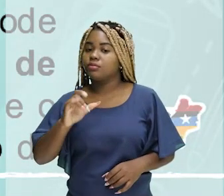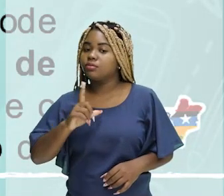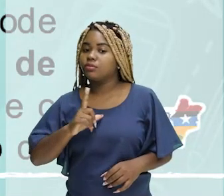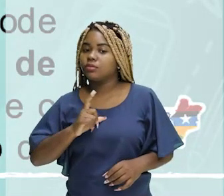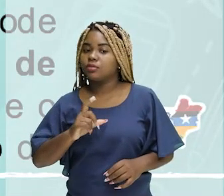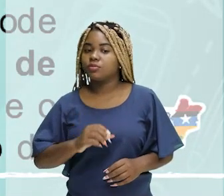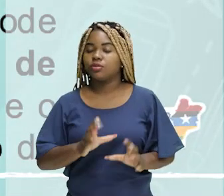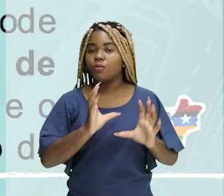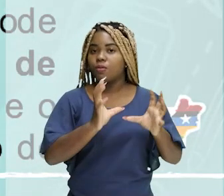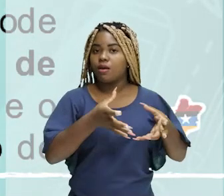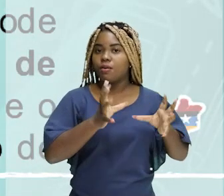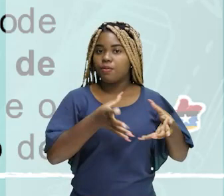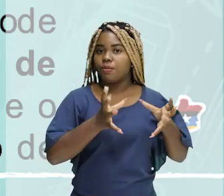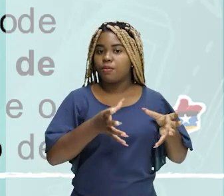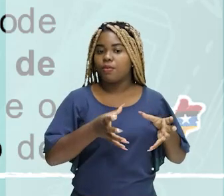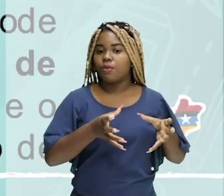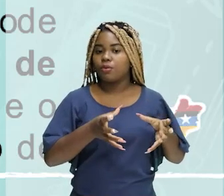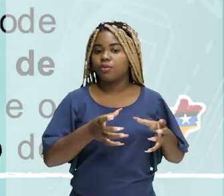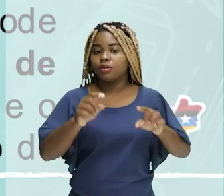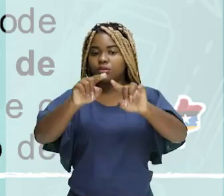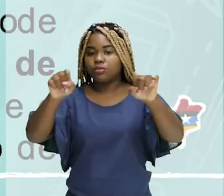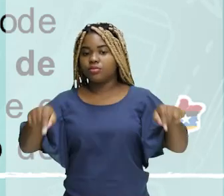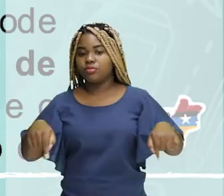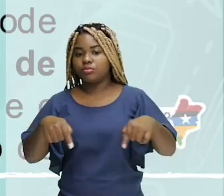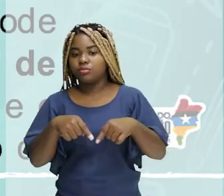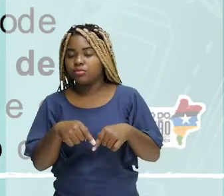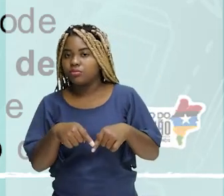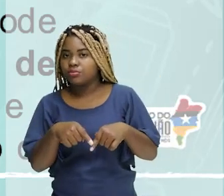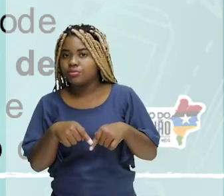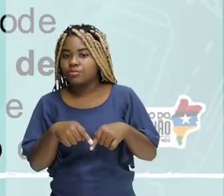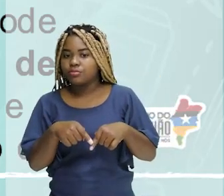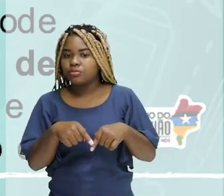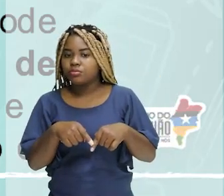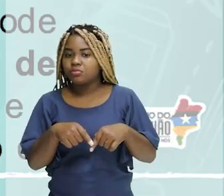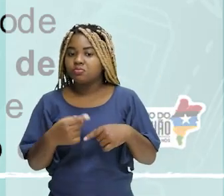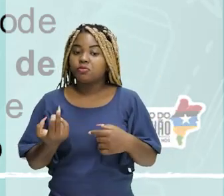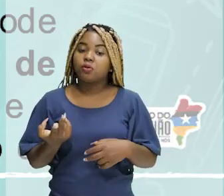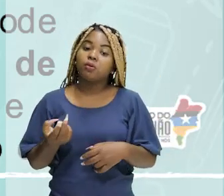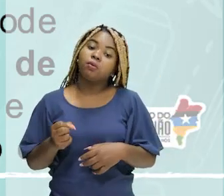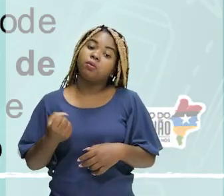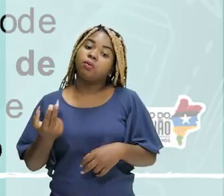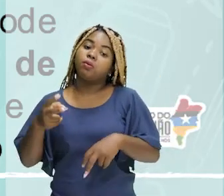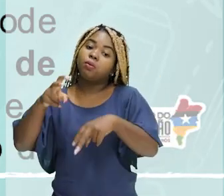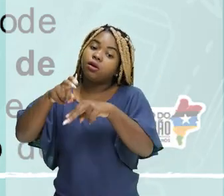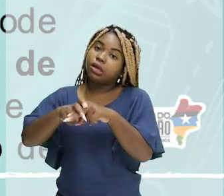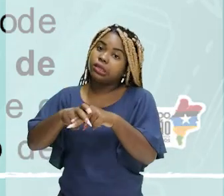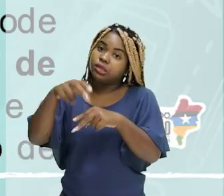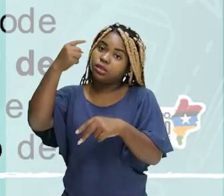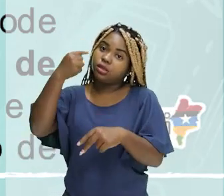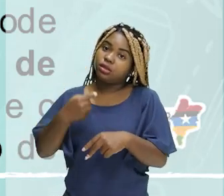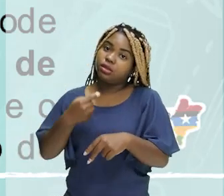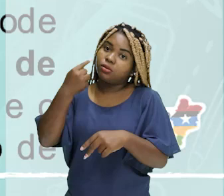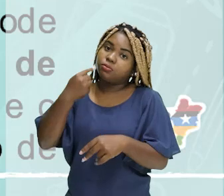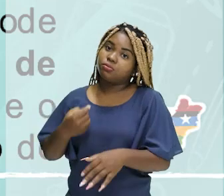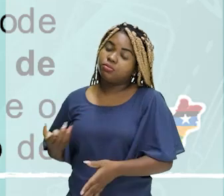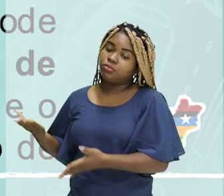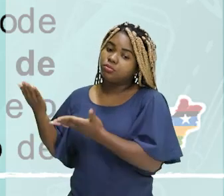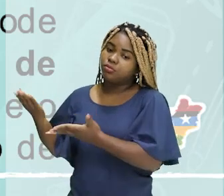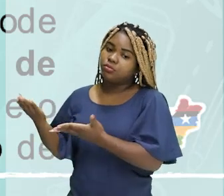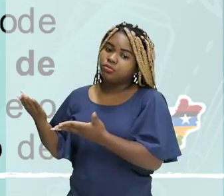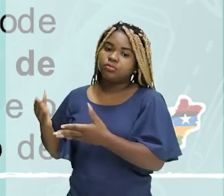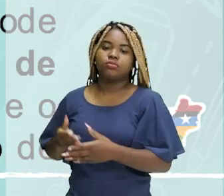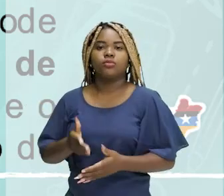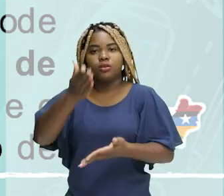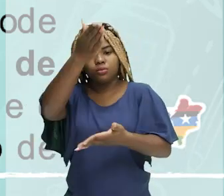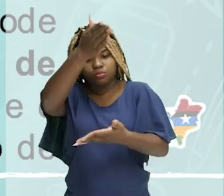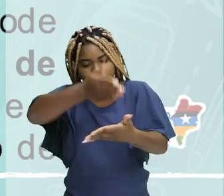uma bola, um quadrado, até mesmo a cadeira como essa que aparece para vocês, e dividirmos ao